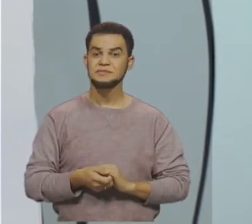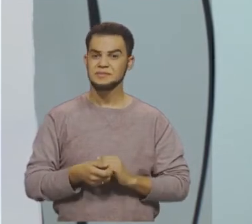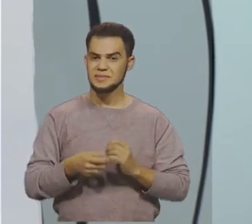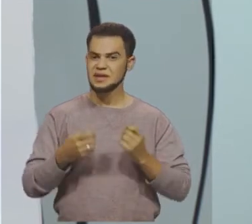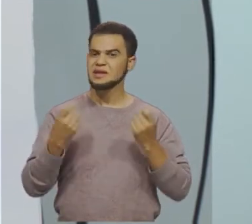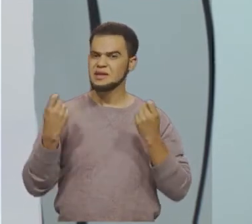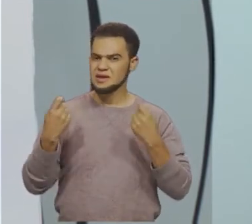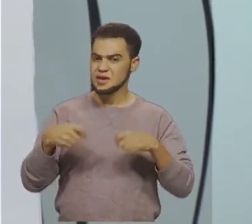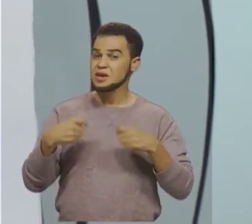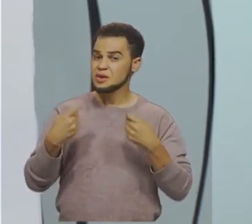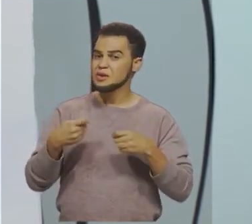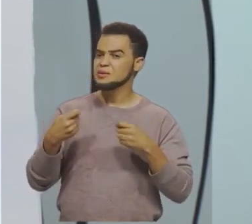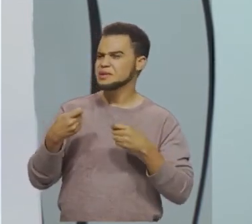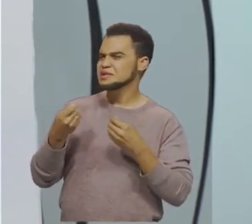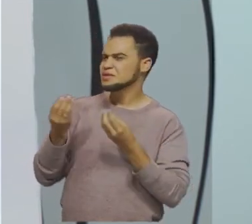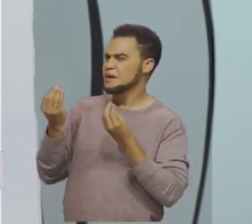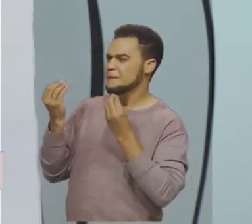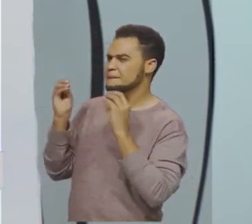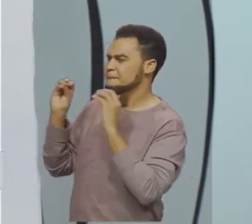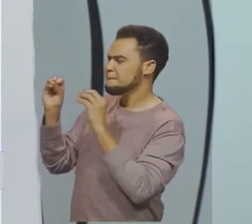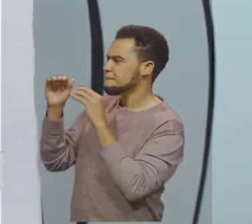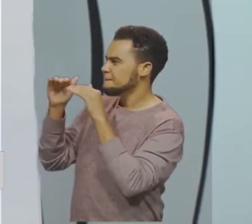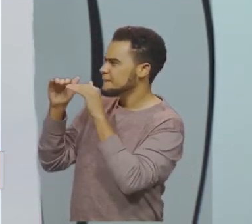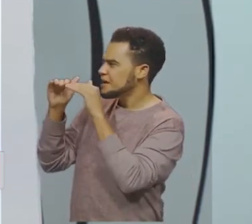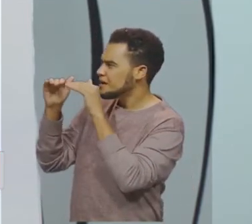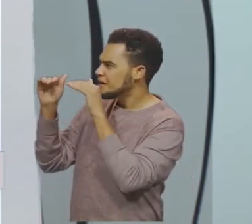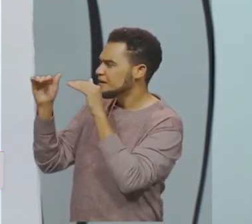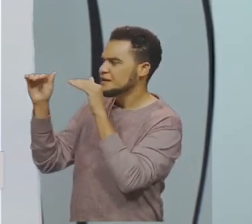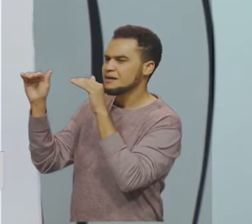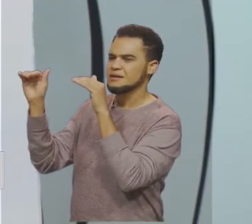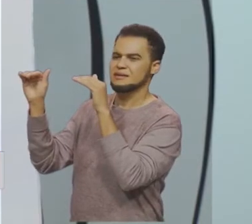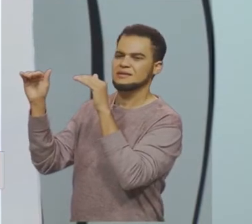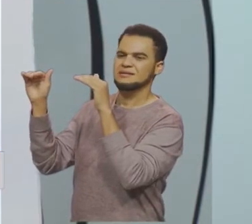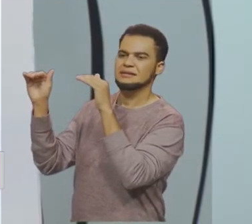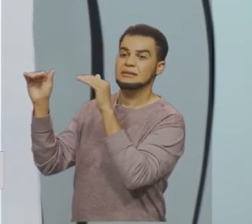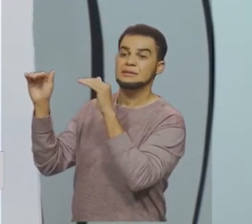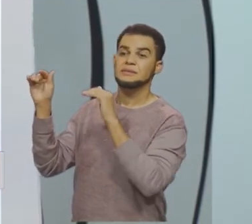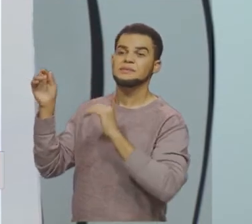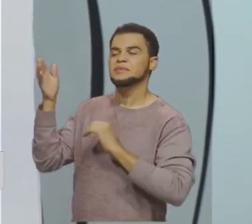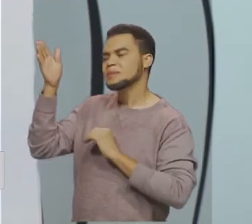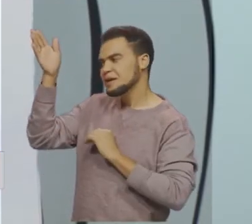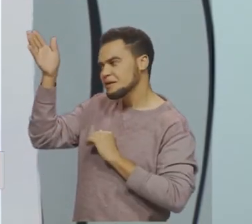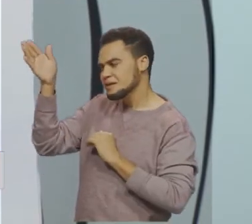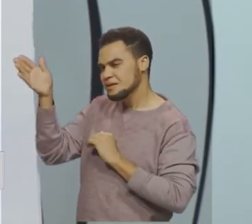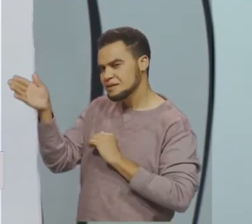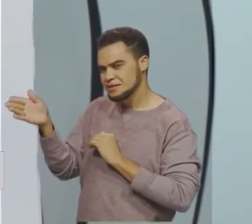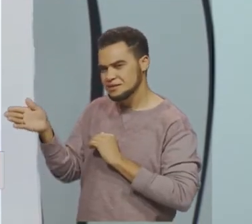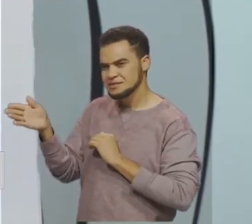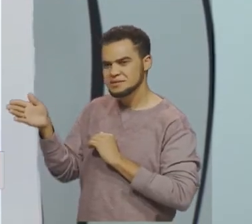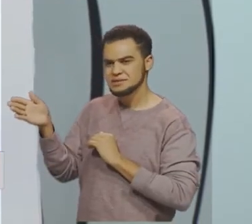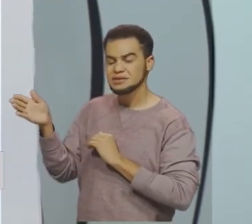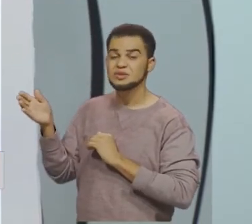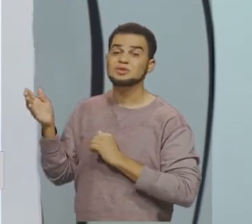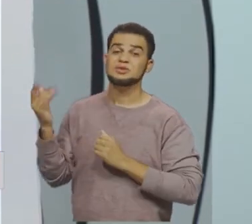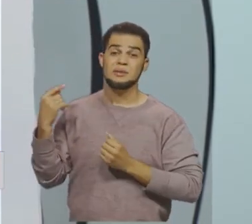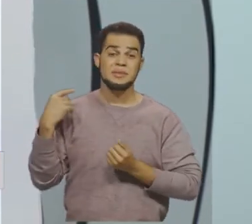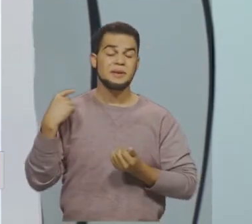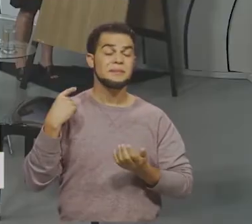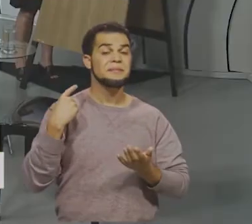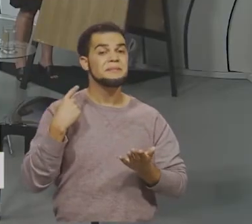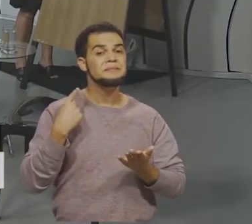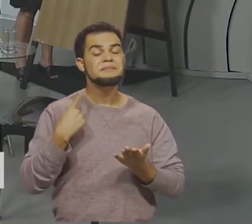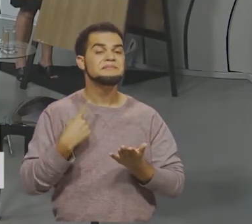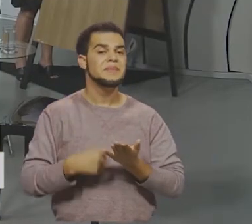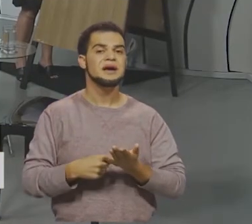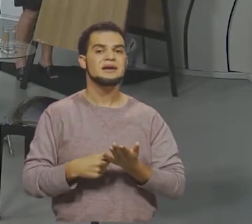uma paralela aqui e uma paralela a esse eixo para marcar o